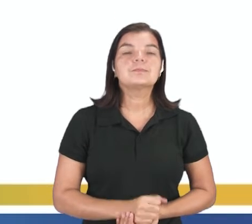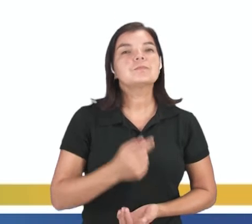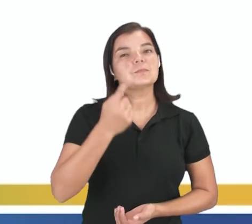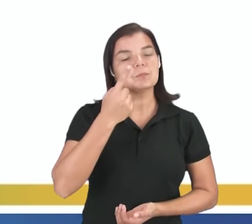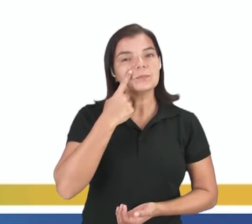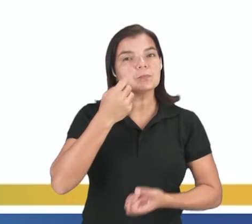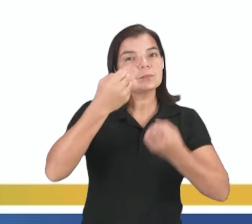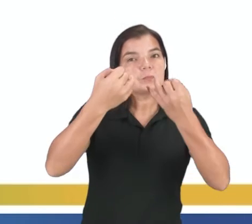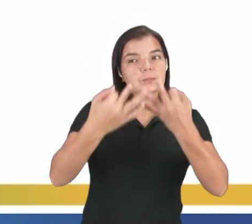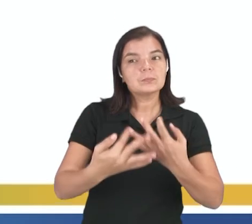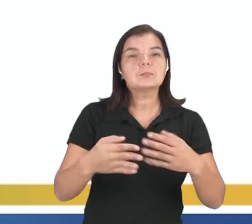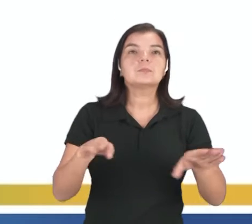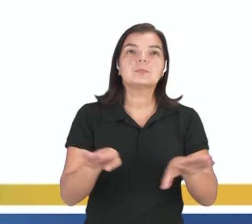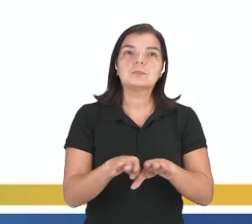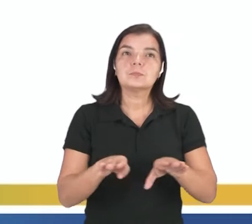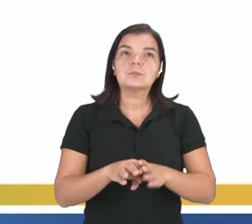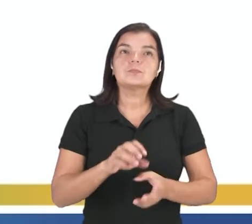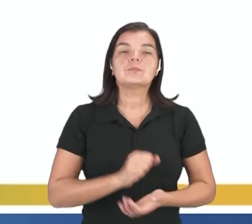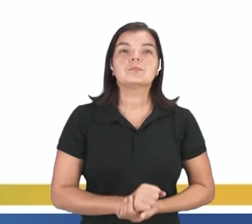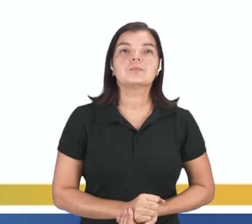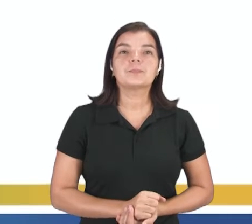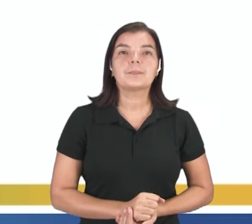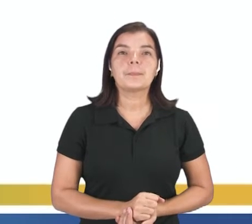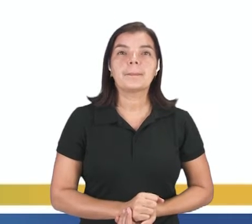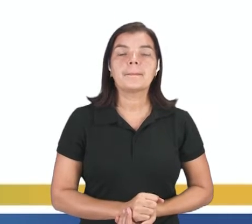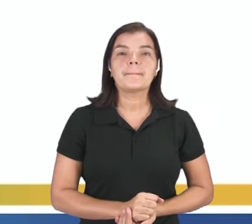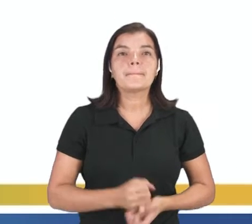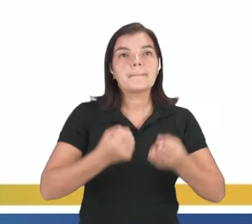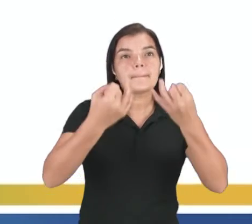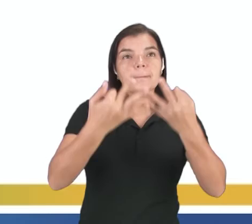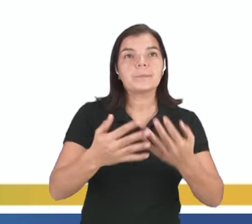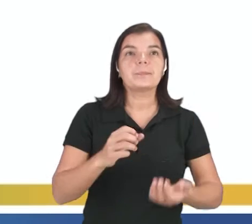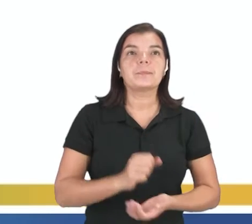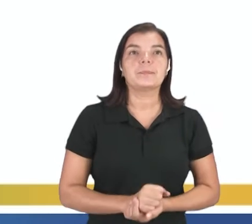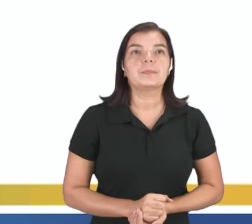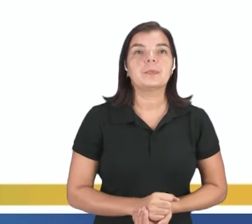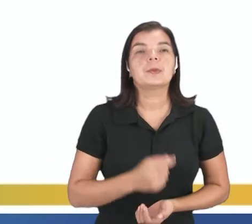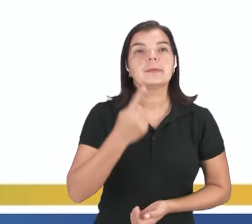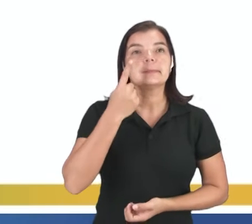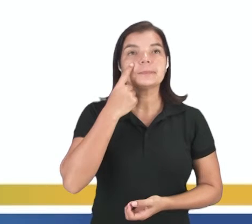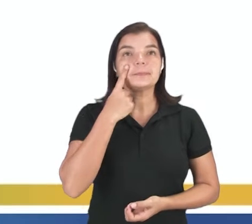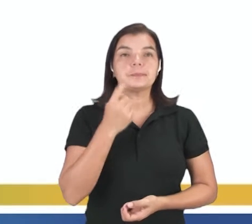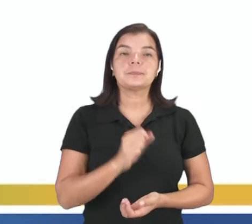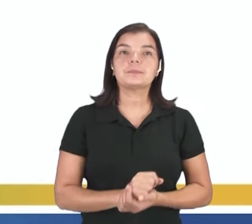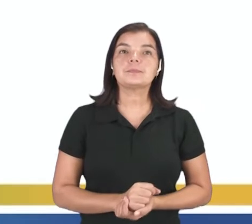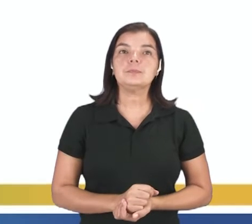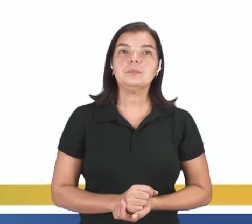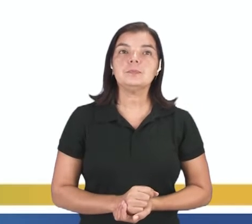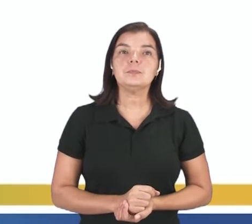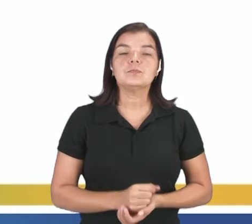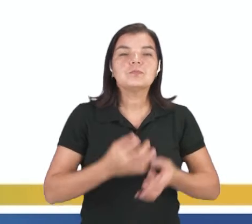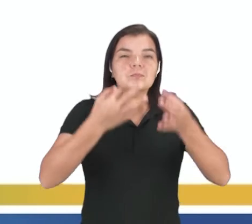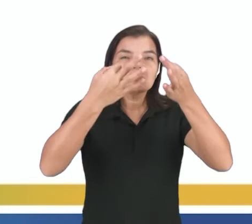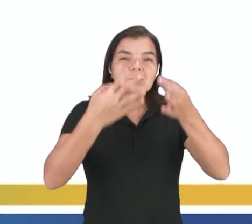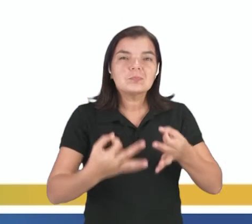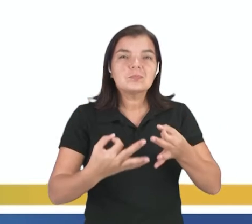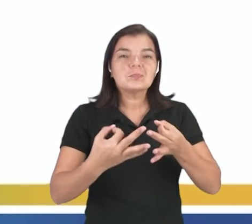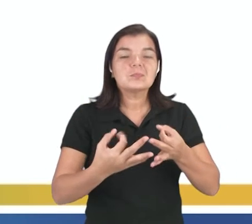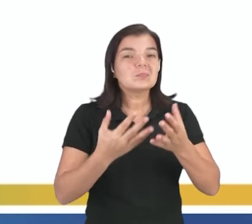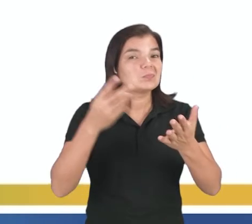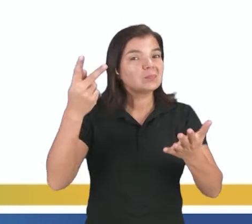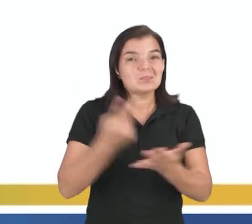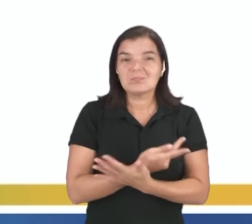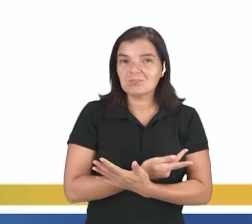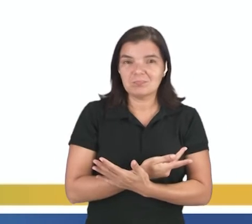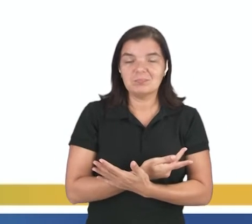vale ressaltar aqui esse conceito, que você tem que observar bem direitinho para não